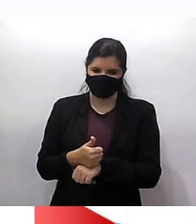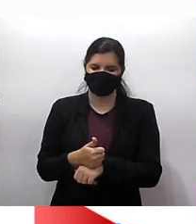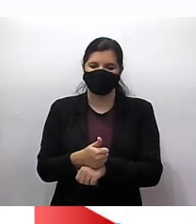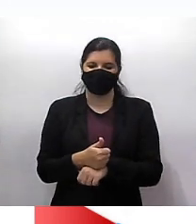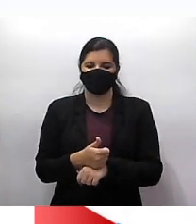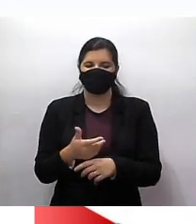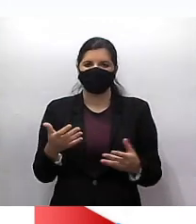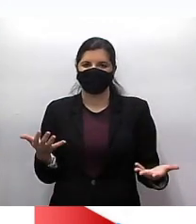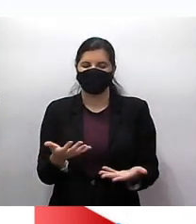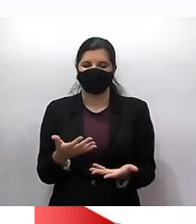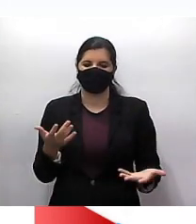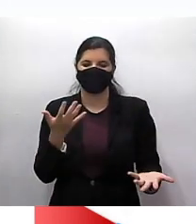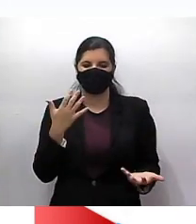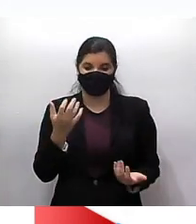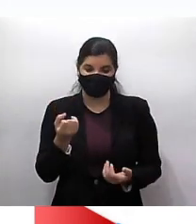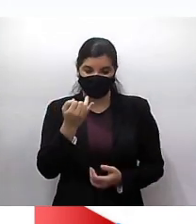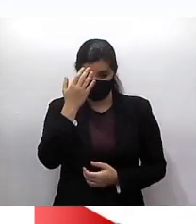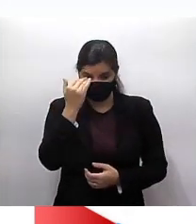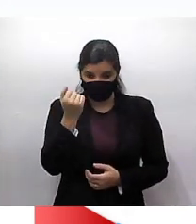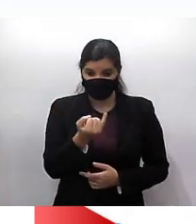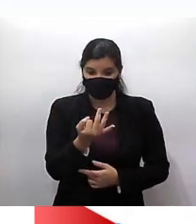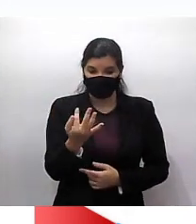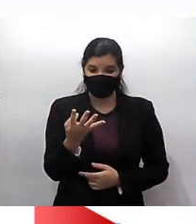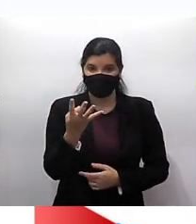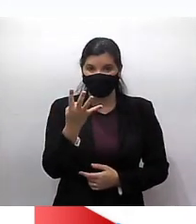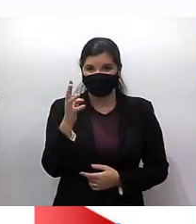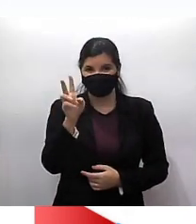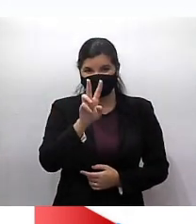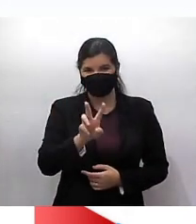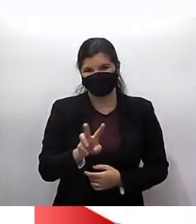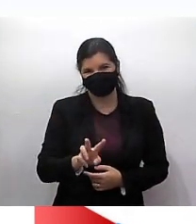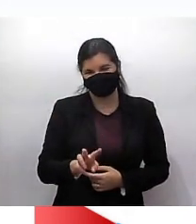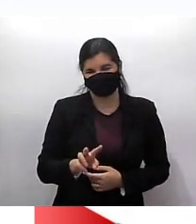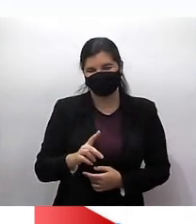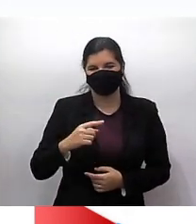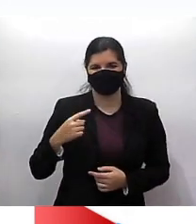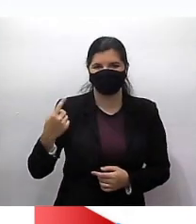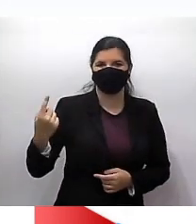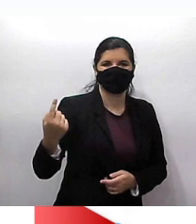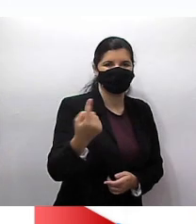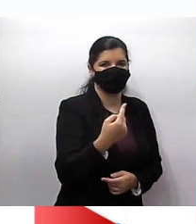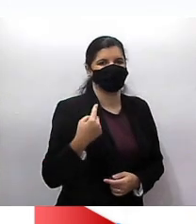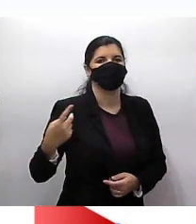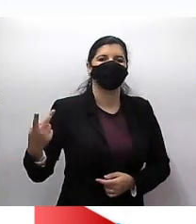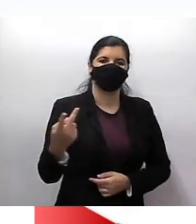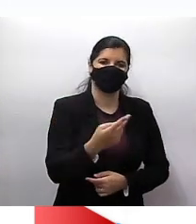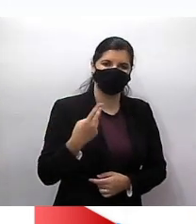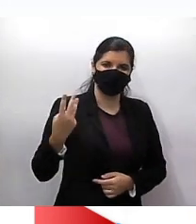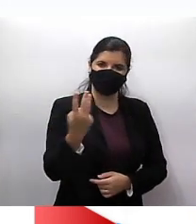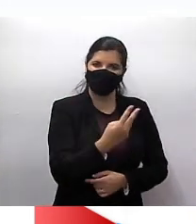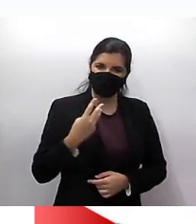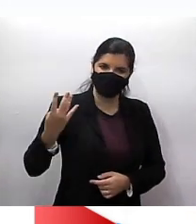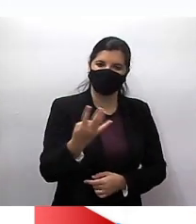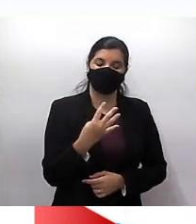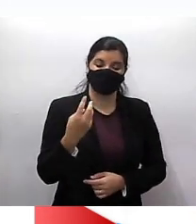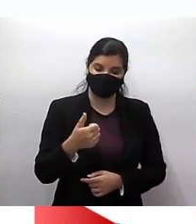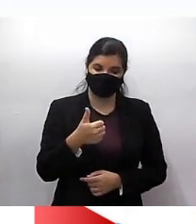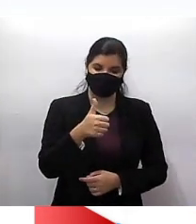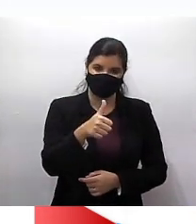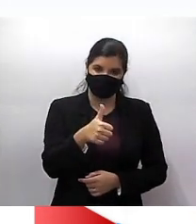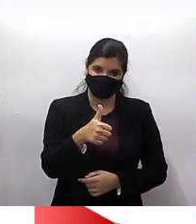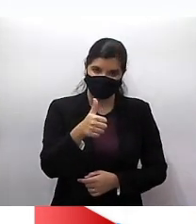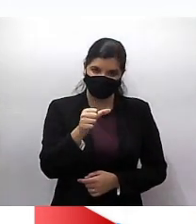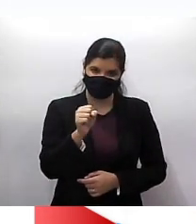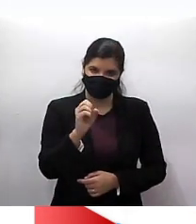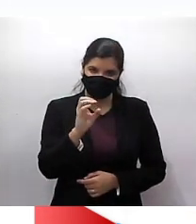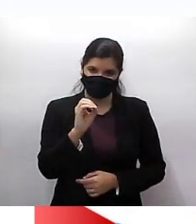ok? Agora, ele quer dar 4 voltas com cordas. Então, eu vou pegar 180 vezes 4 e